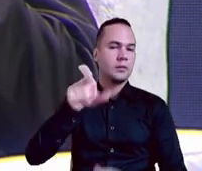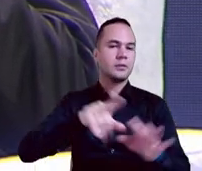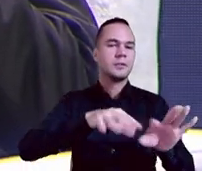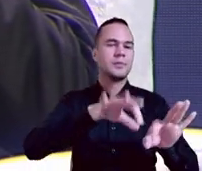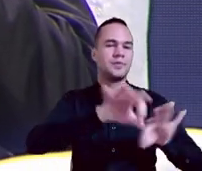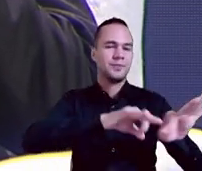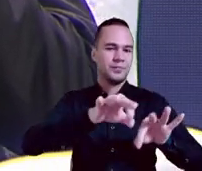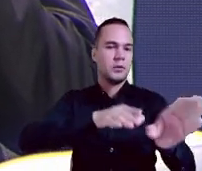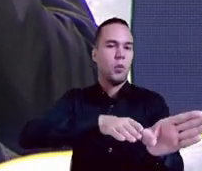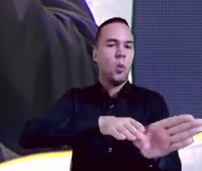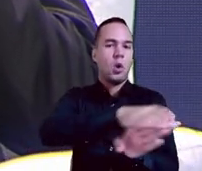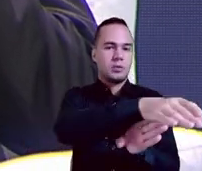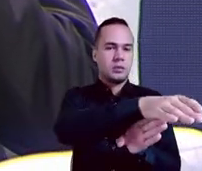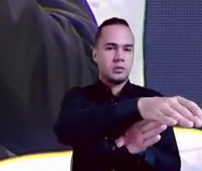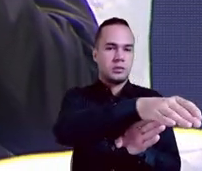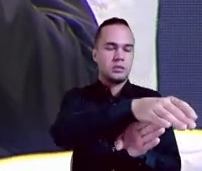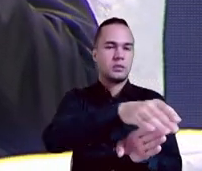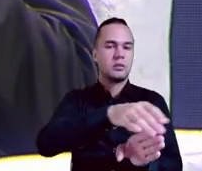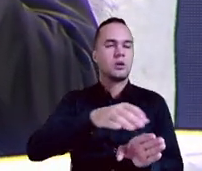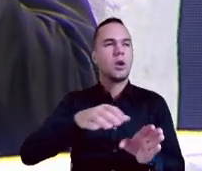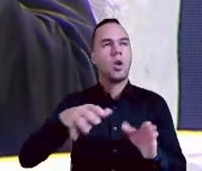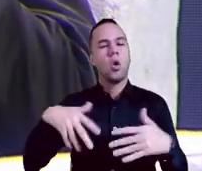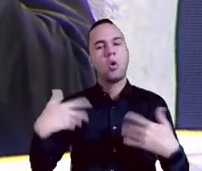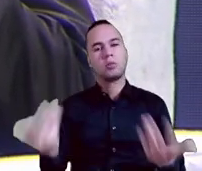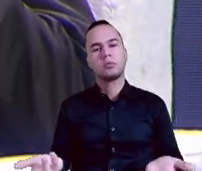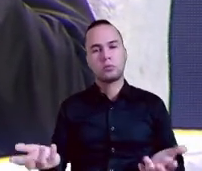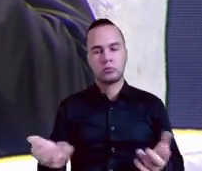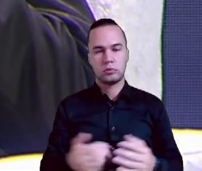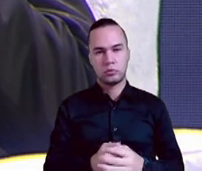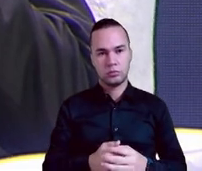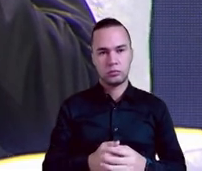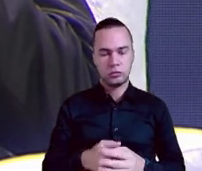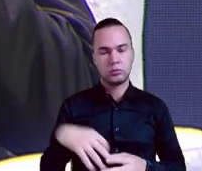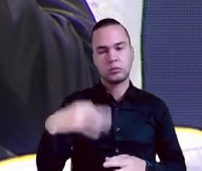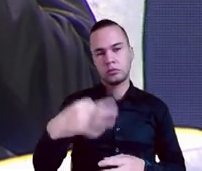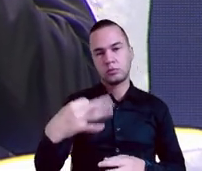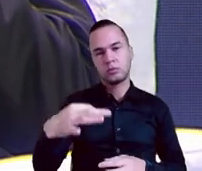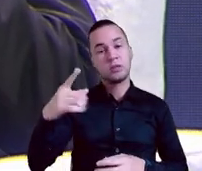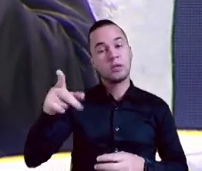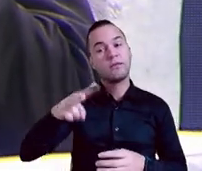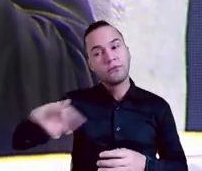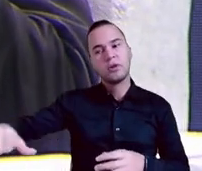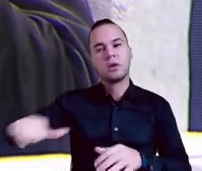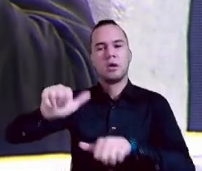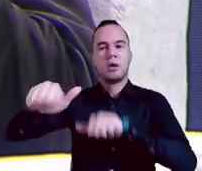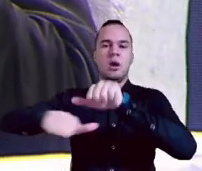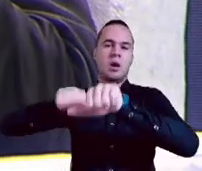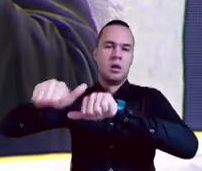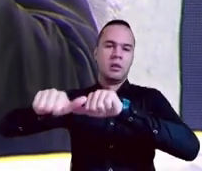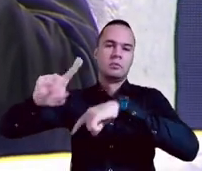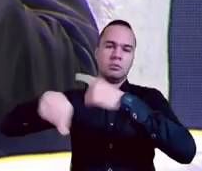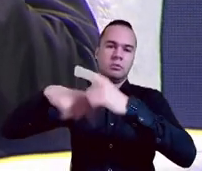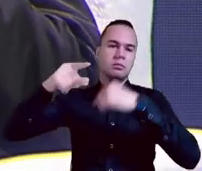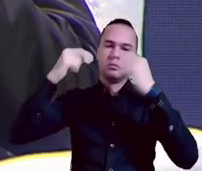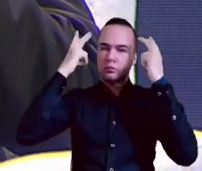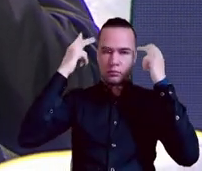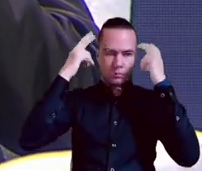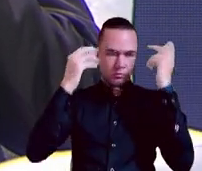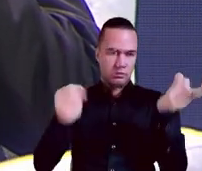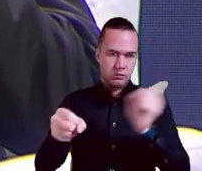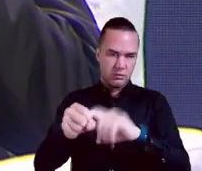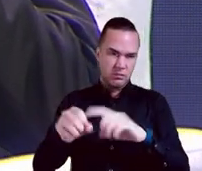normalidade ou de fato é algo passageiro que tende a voltar para os níveis anteriores em termos de